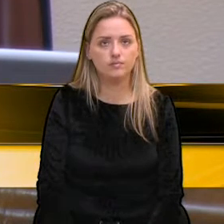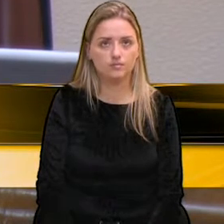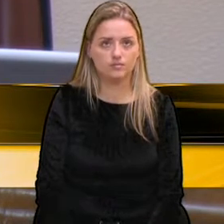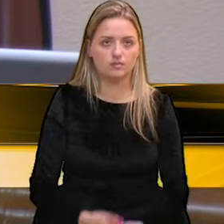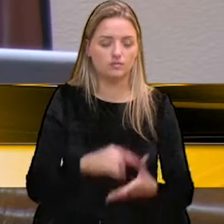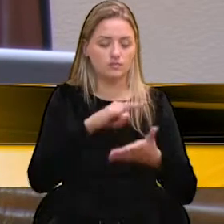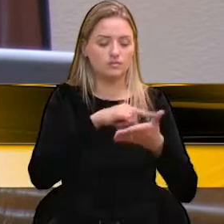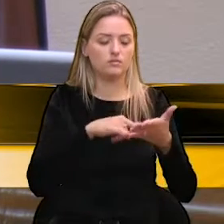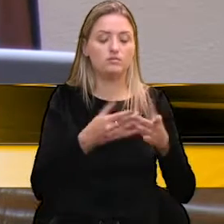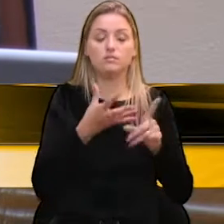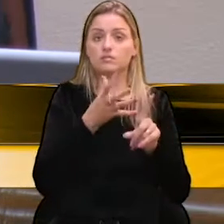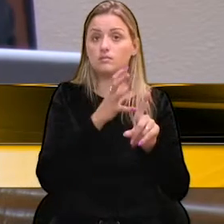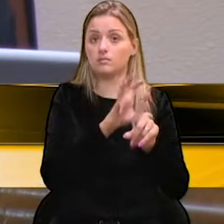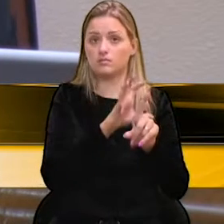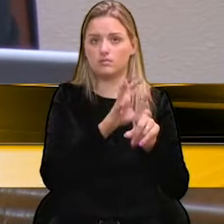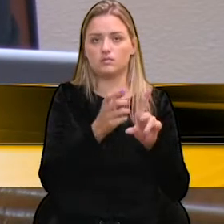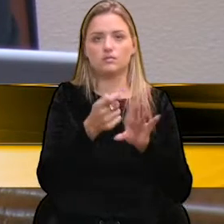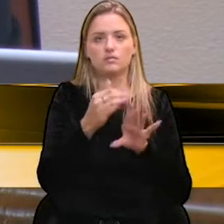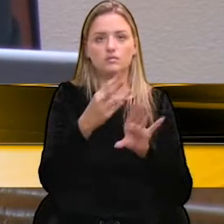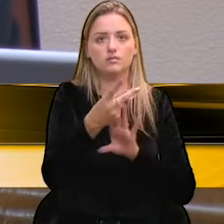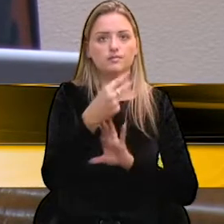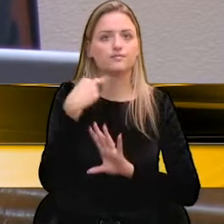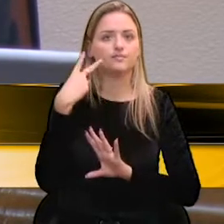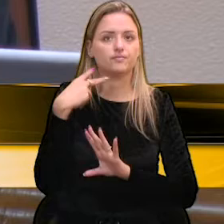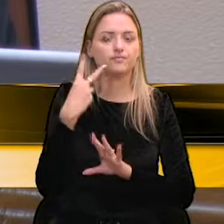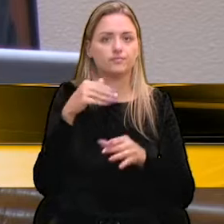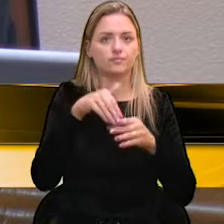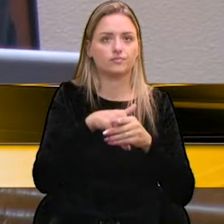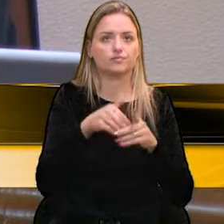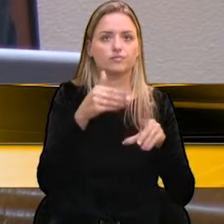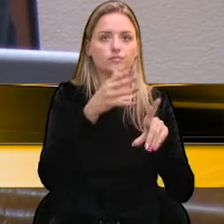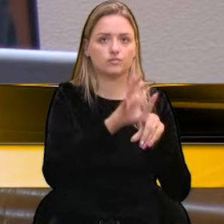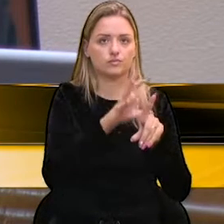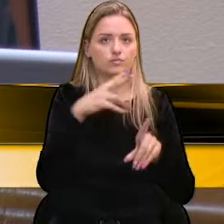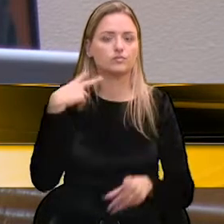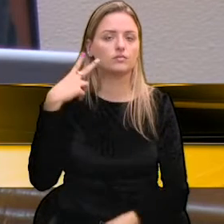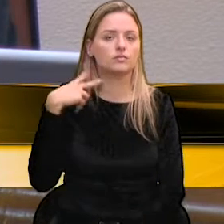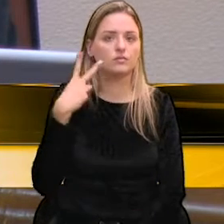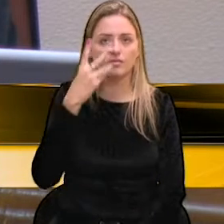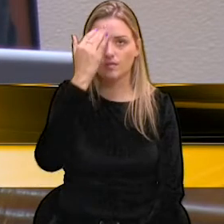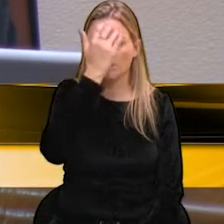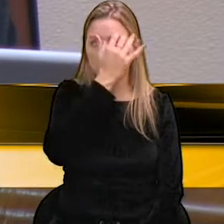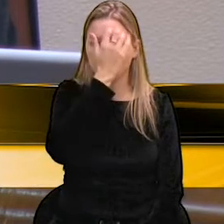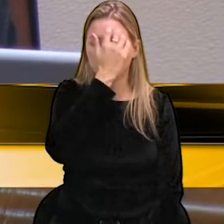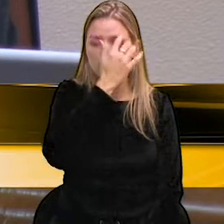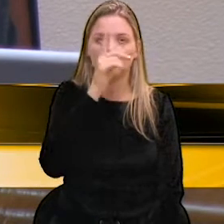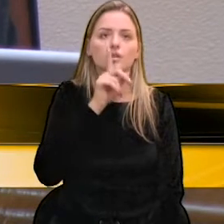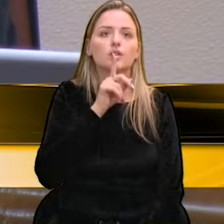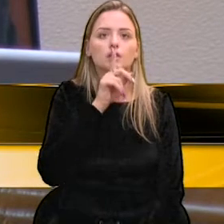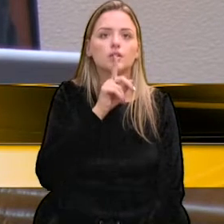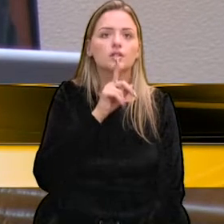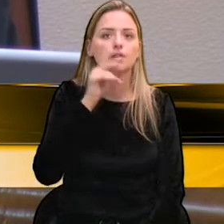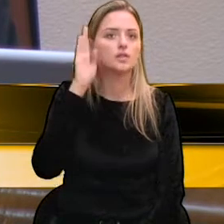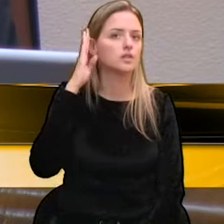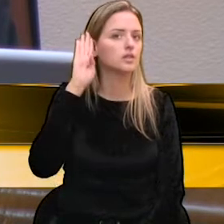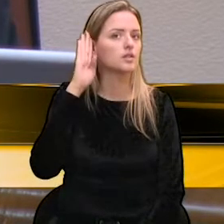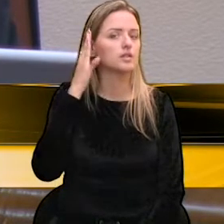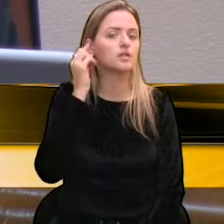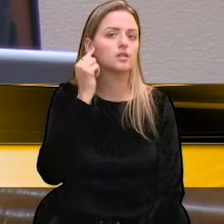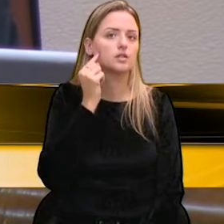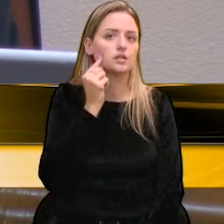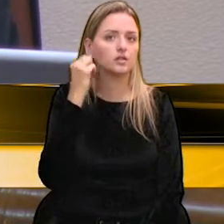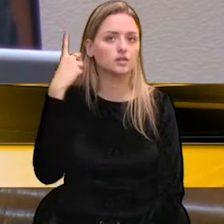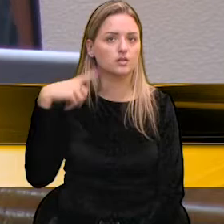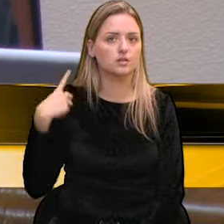O parecer foi rejeitado por maioria, com votos contrários dos vereadores Adiló de Domênico, Alberto Menegucci, Alceu Tomé, Arlindo